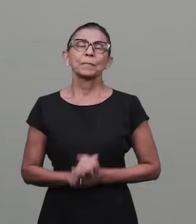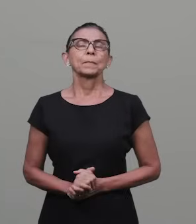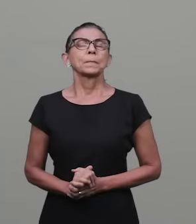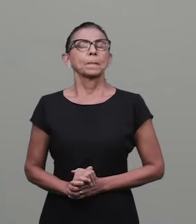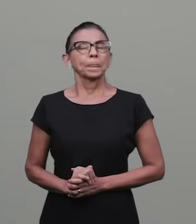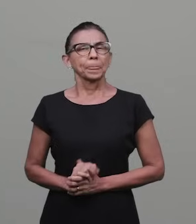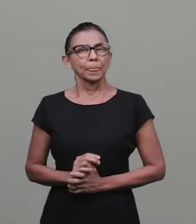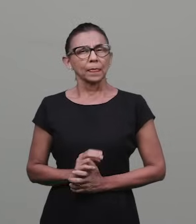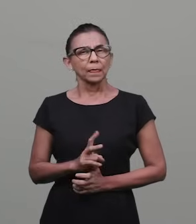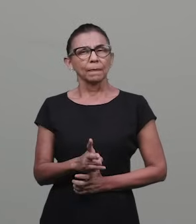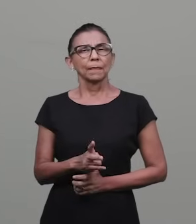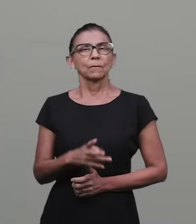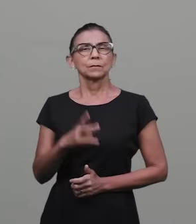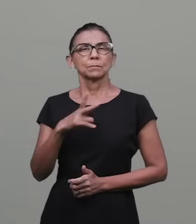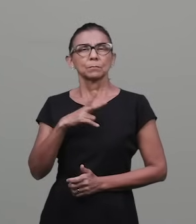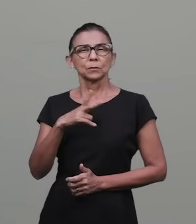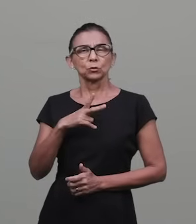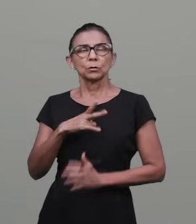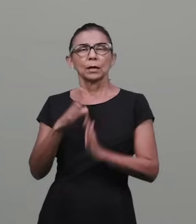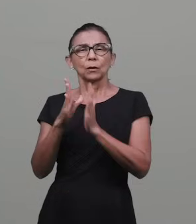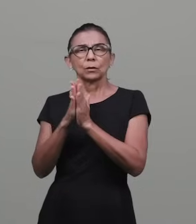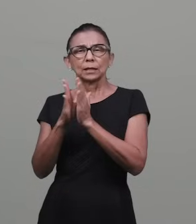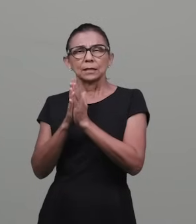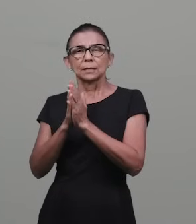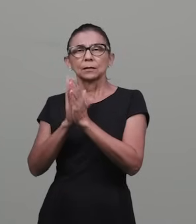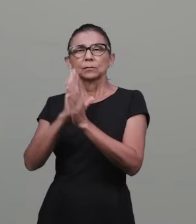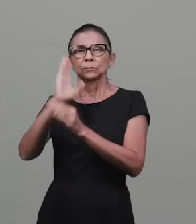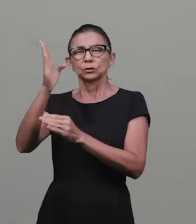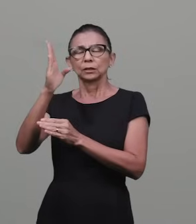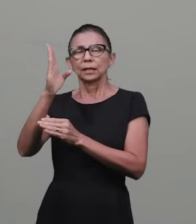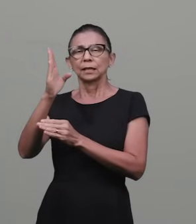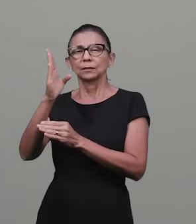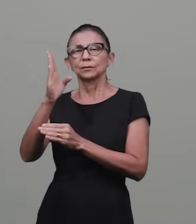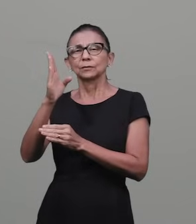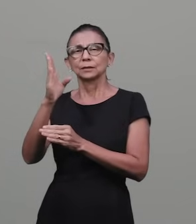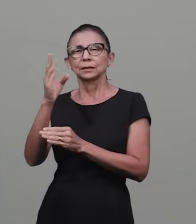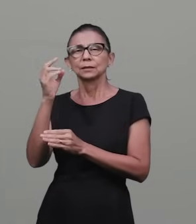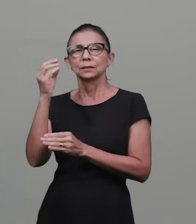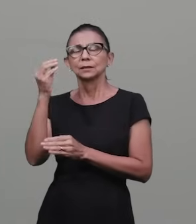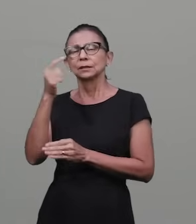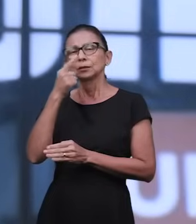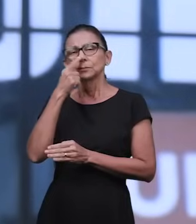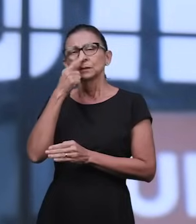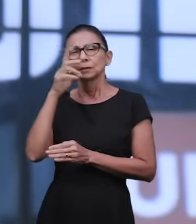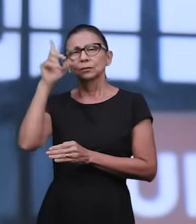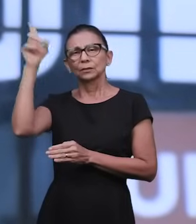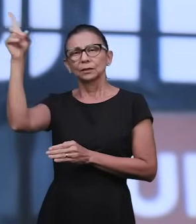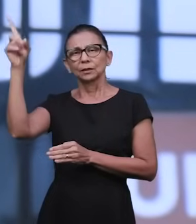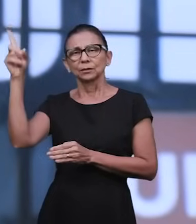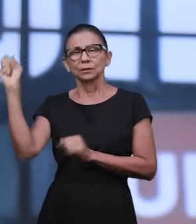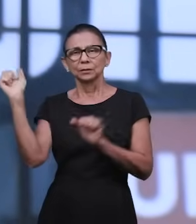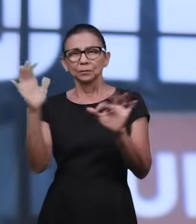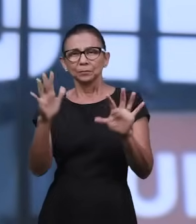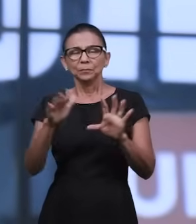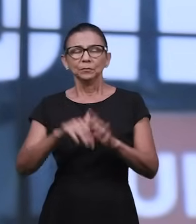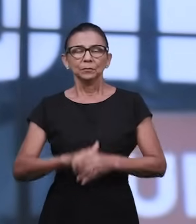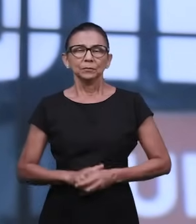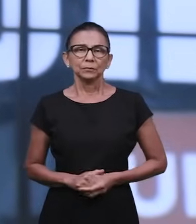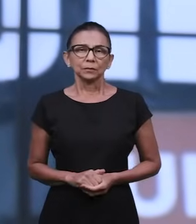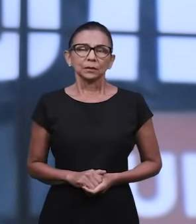mais intimidade você tem com Deus, mais sua vida será abençoada. Que Deus abençoe, Pai do Senhor Jesus. Amém, glória a